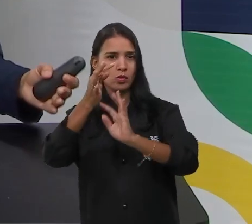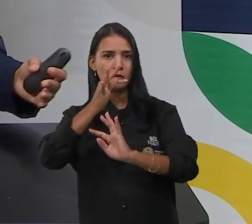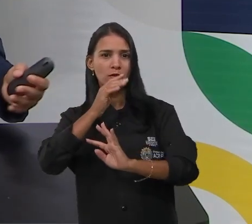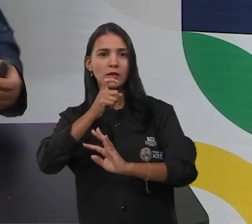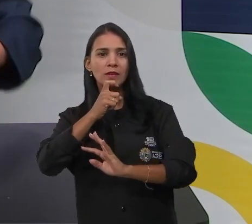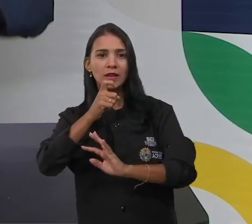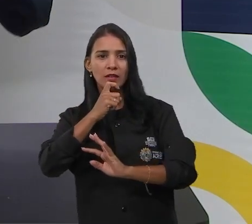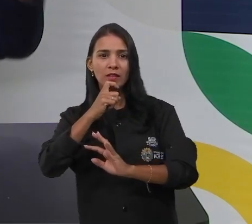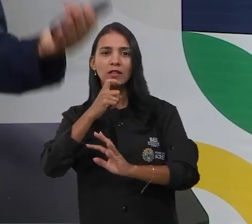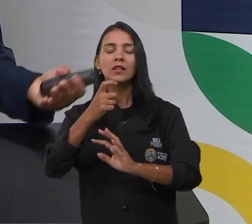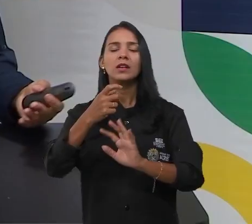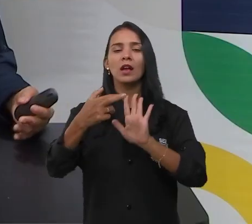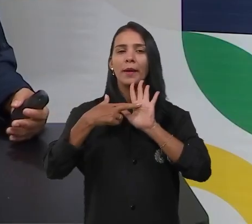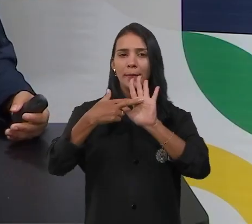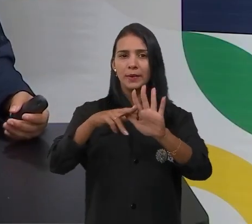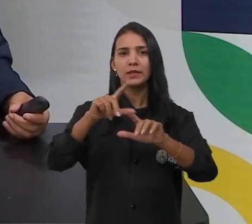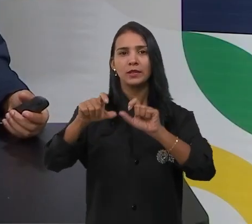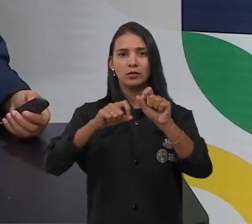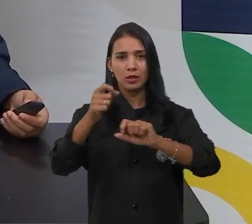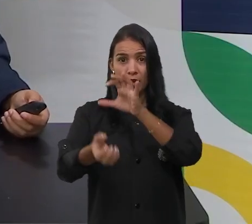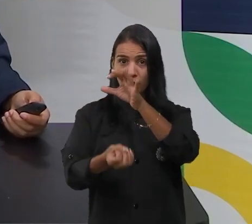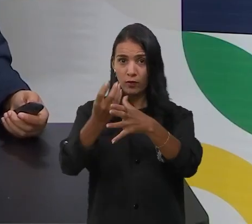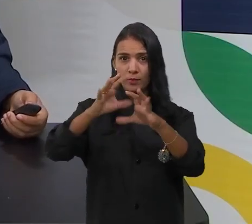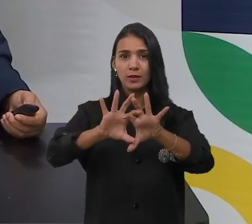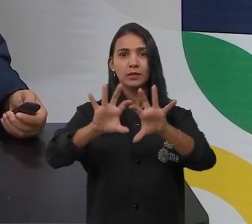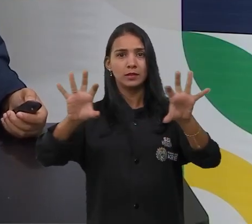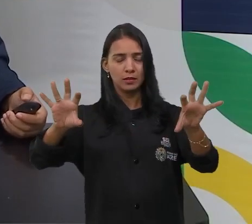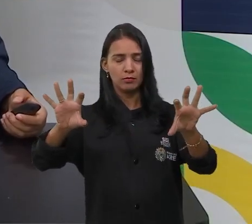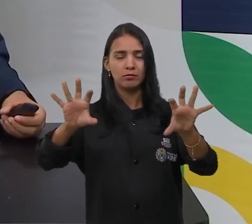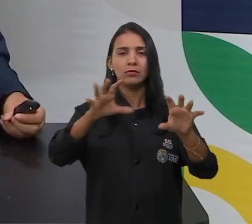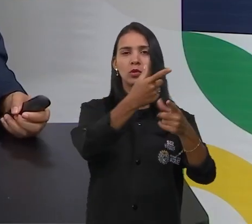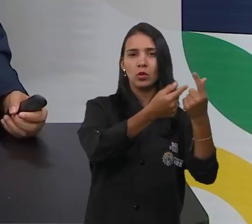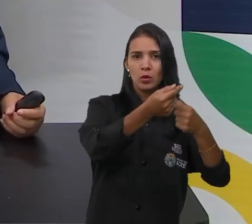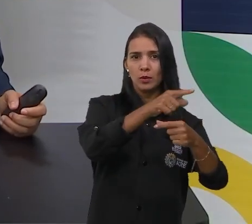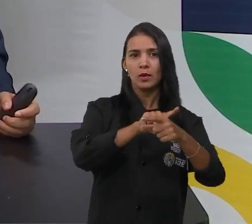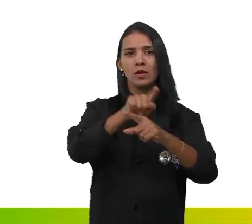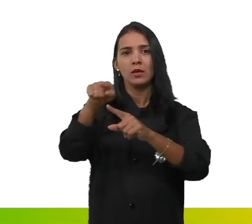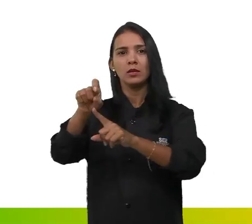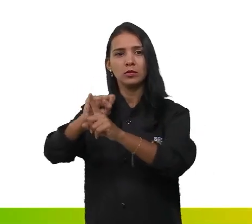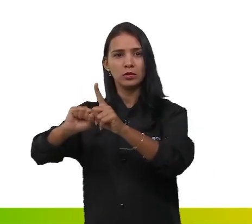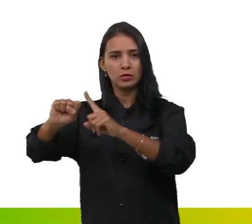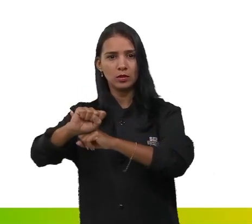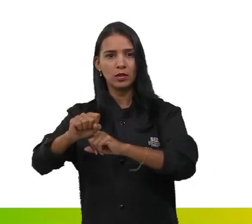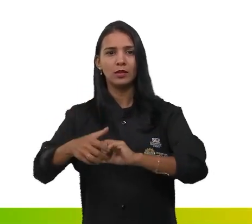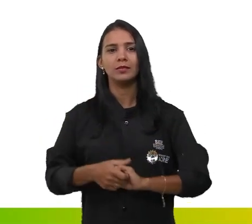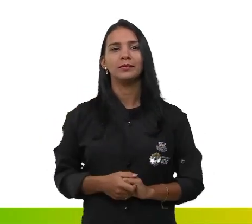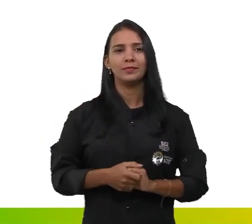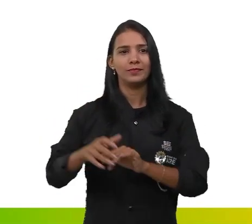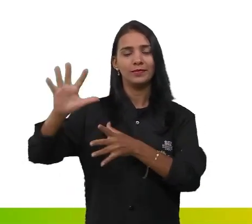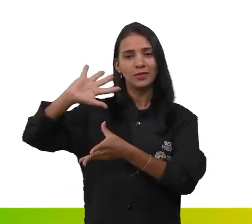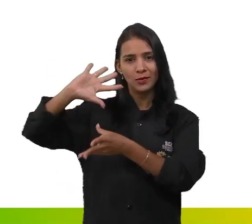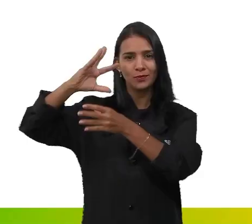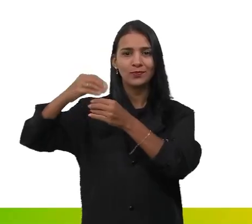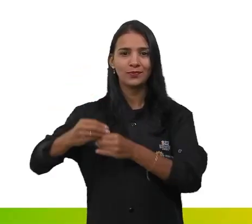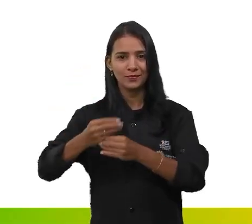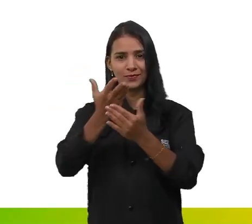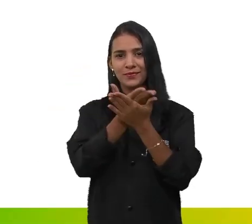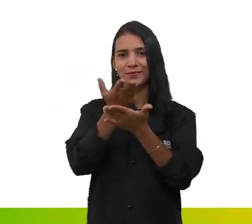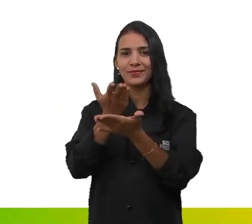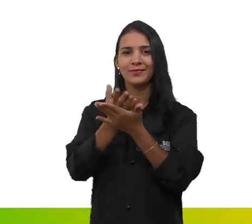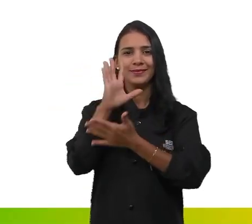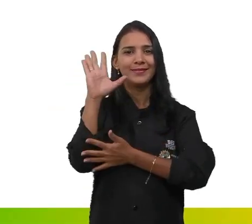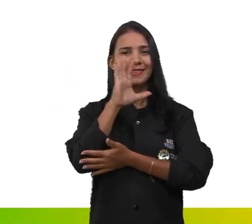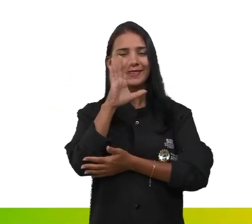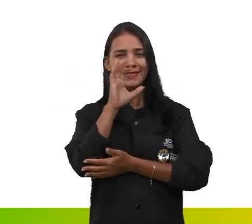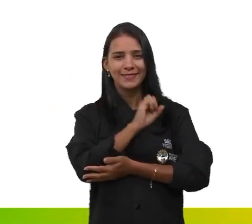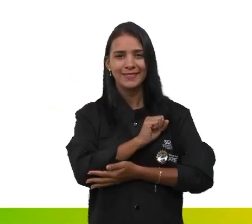grandes polos, capitalismo e socialismo, ok? Bom, resumo da nossa aula aqui na tela. Vejam o